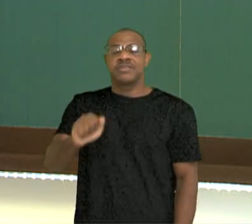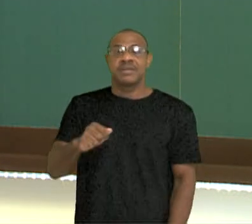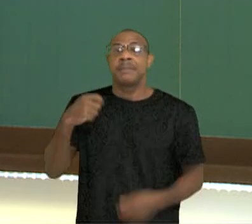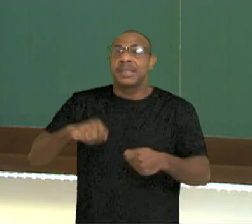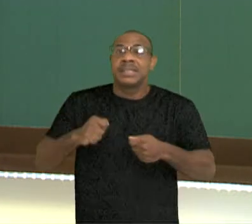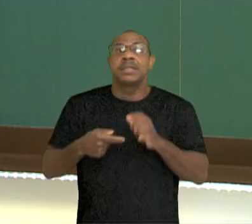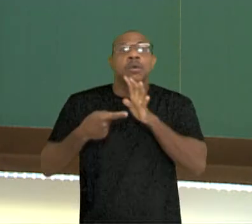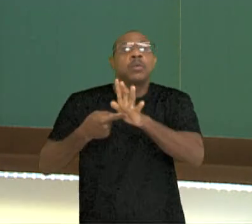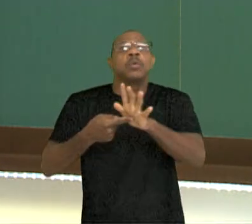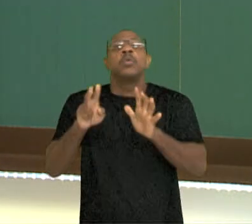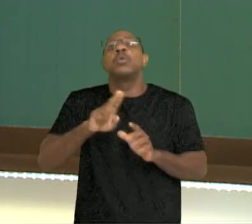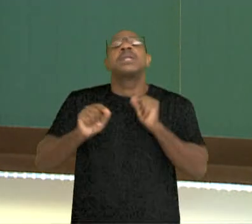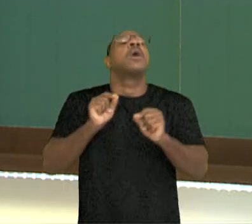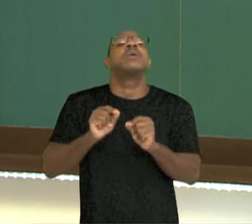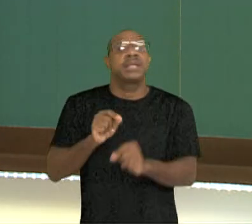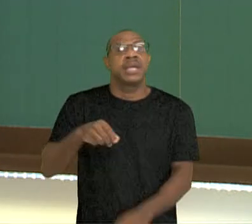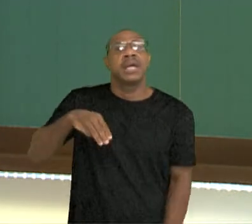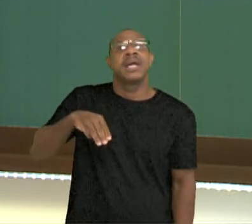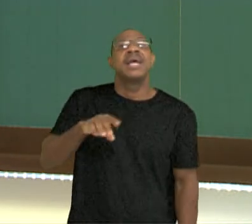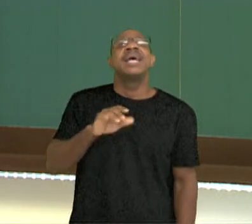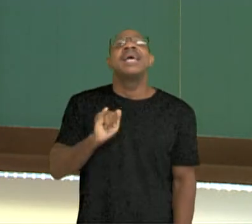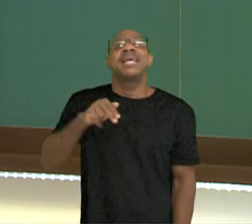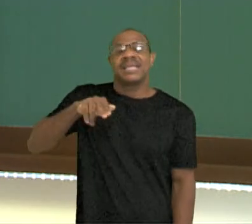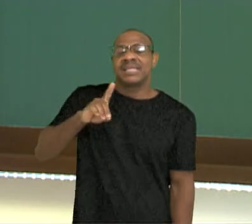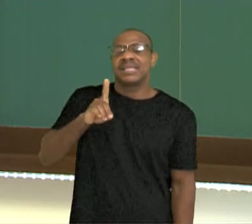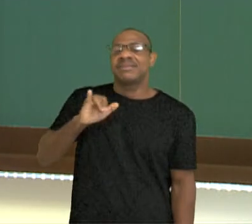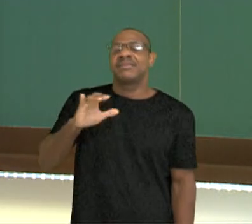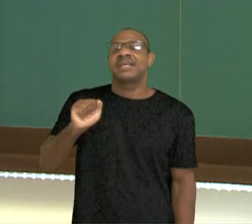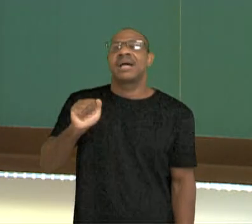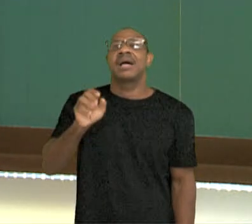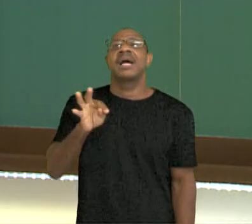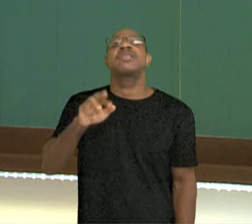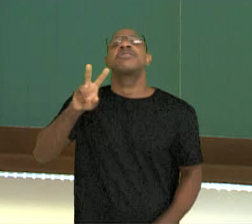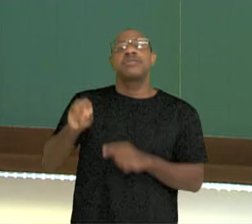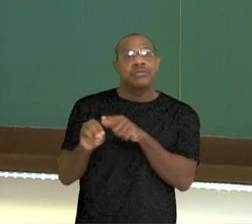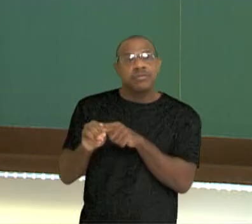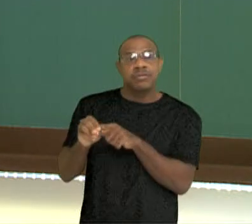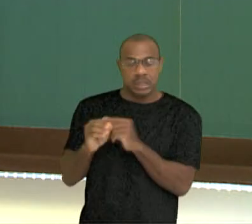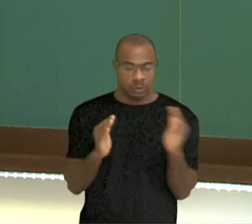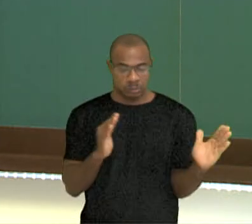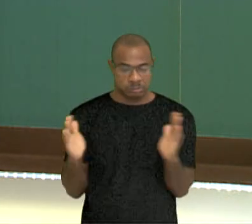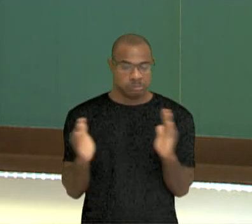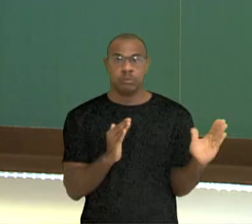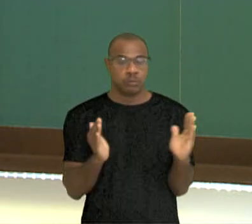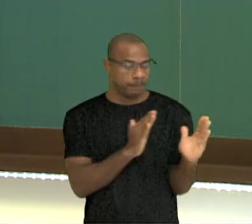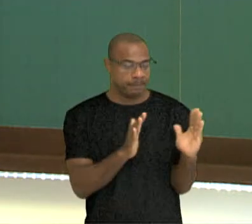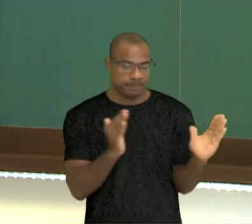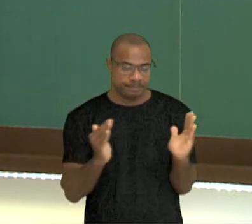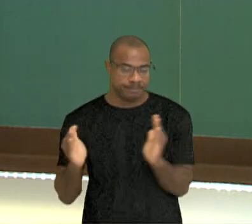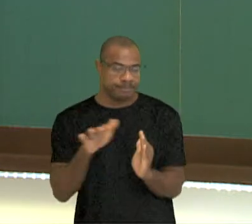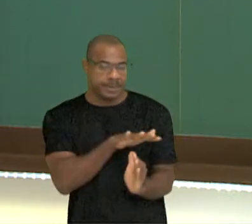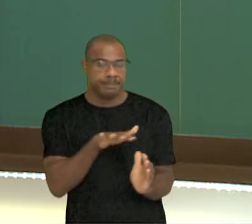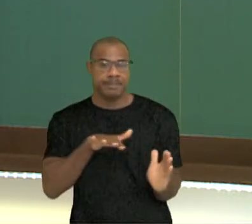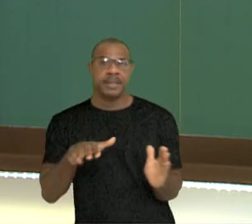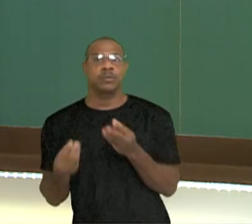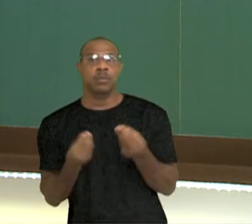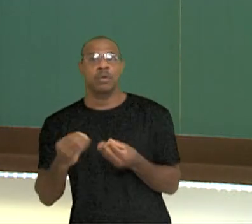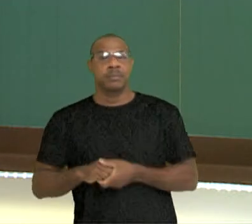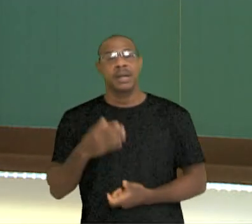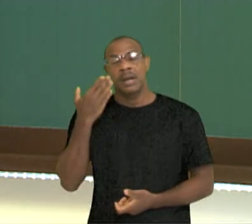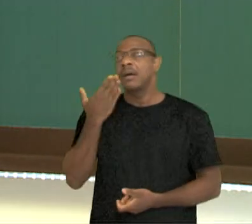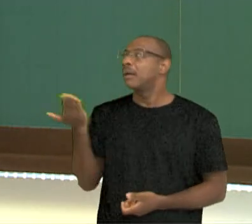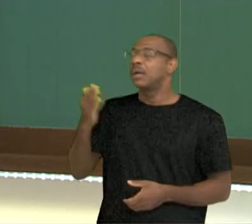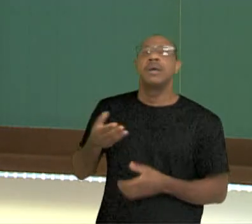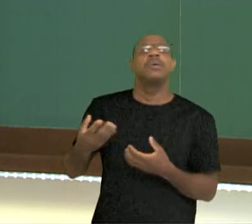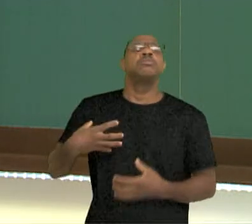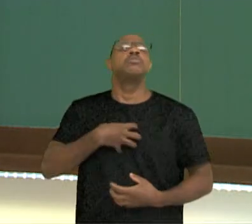a notícia acontece num fato certo, num tempo certo. E o modo indicativo, como o próprio nome